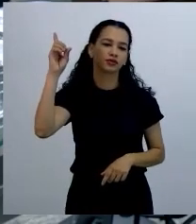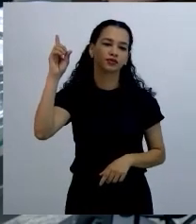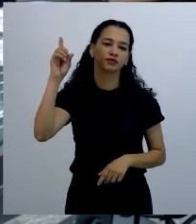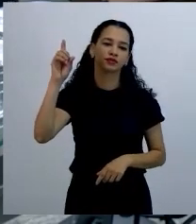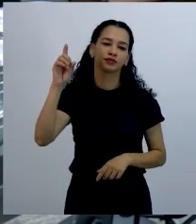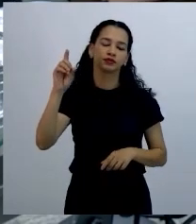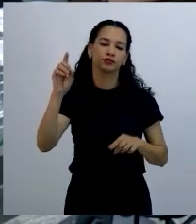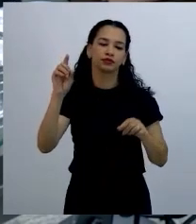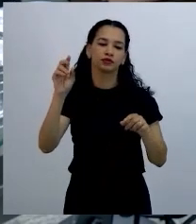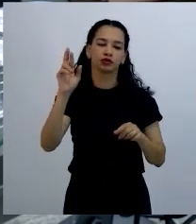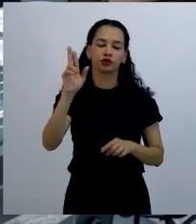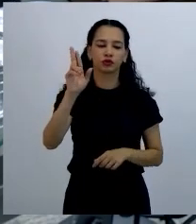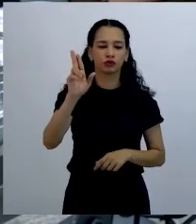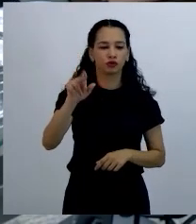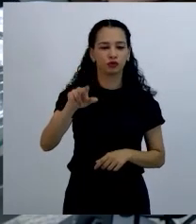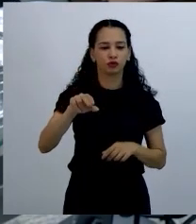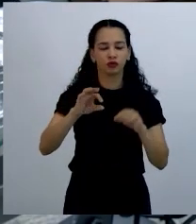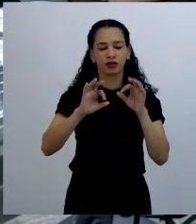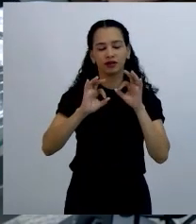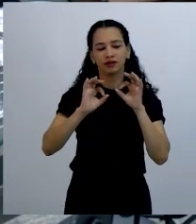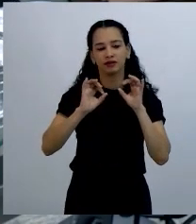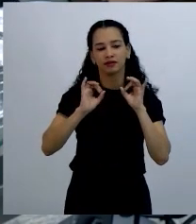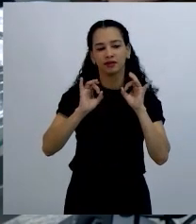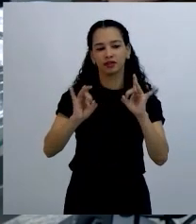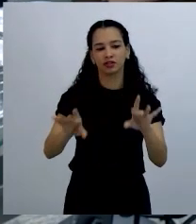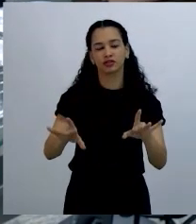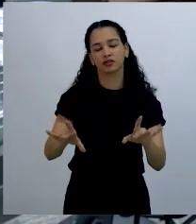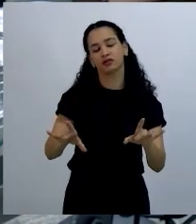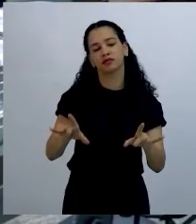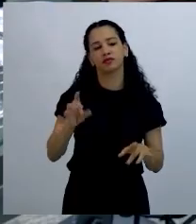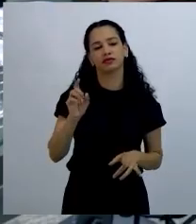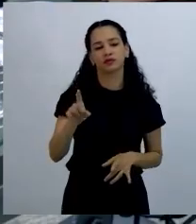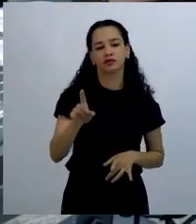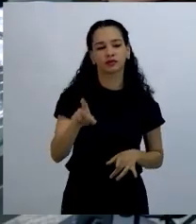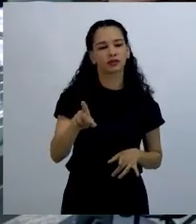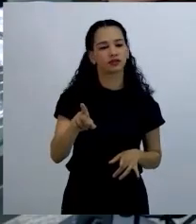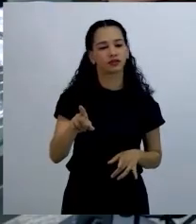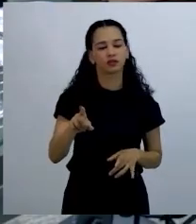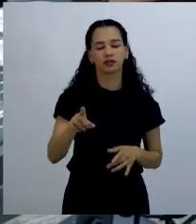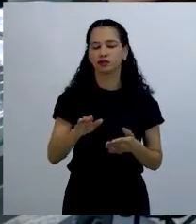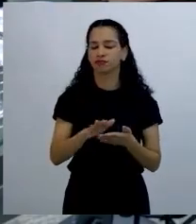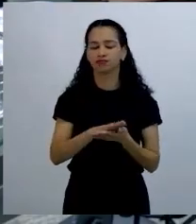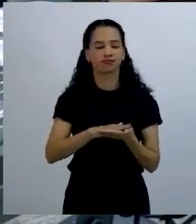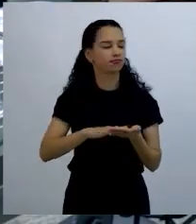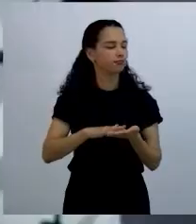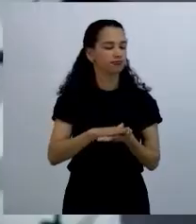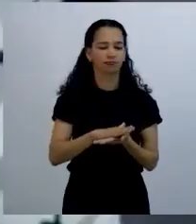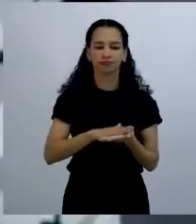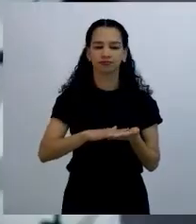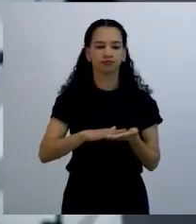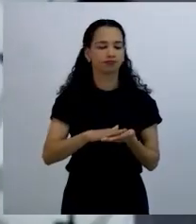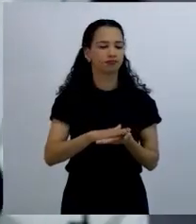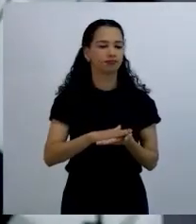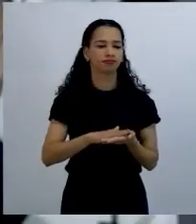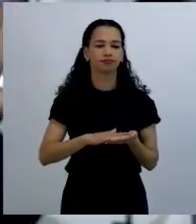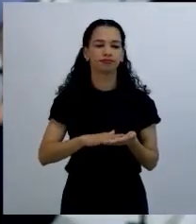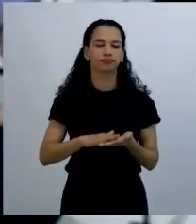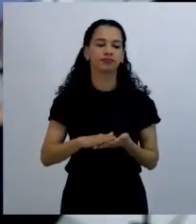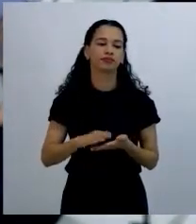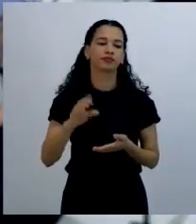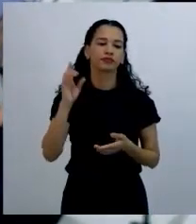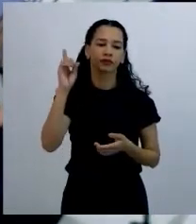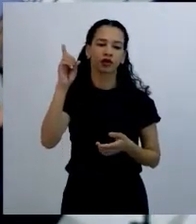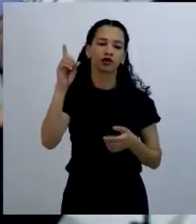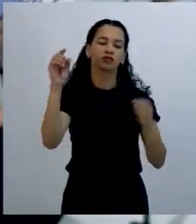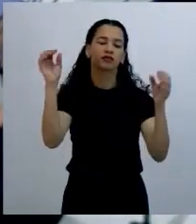vai Deus há de completar a obra na sua vida Deus há de completar a obra na sua família Deus há de completar a obra na sua